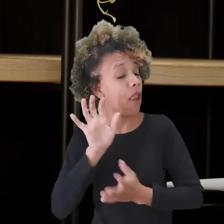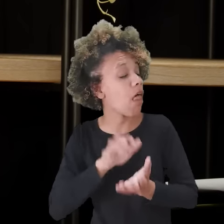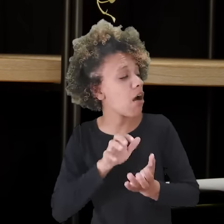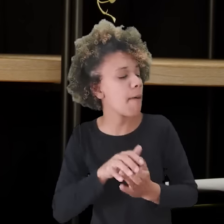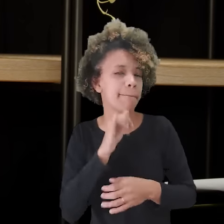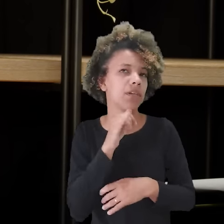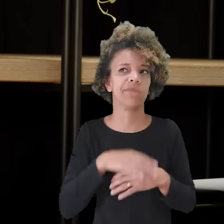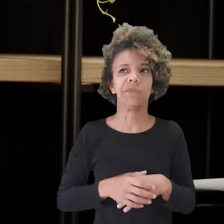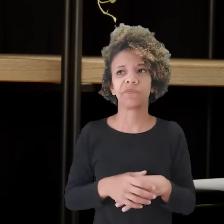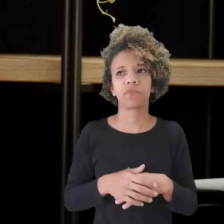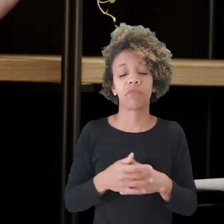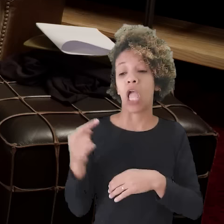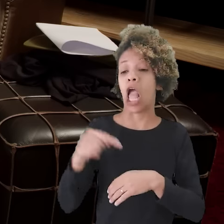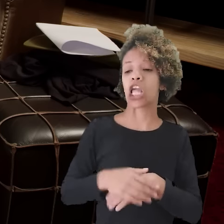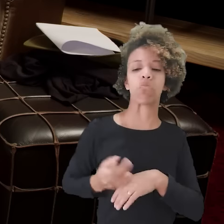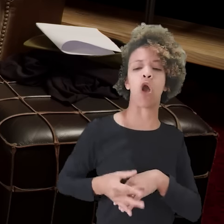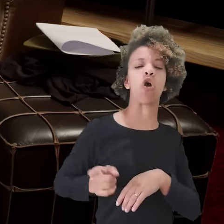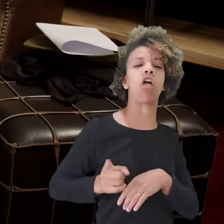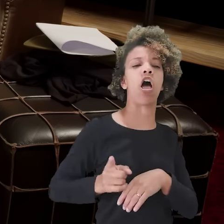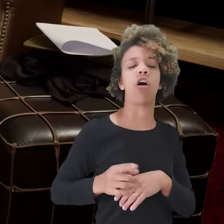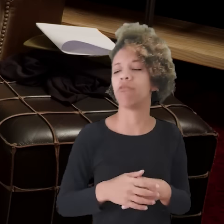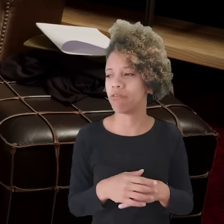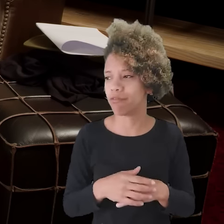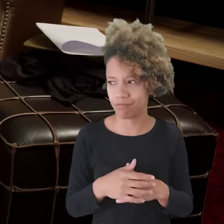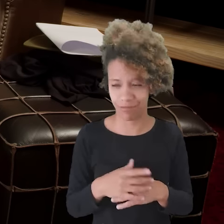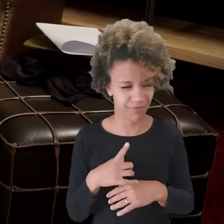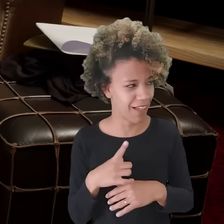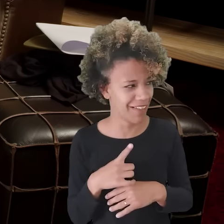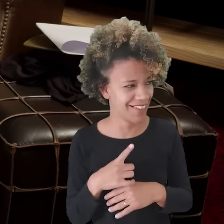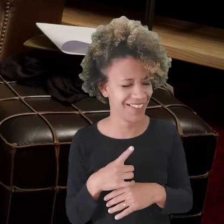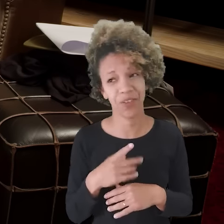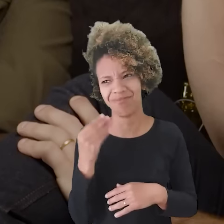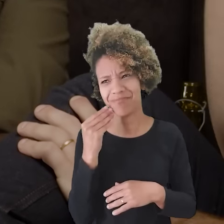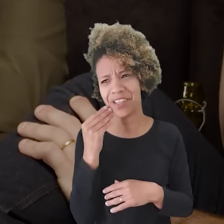sobre lá tipo lá que ele não vem no meu cu não sabe aquela coisa